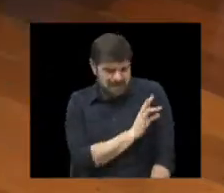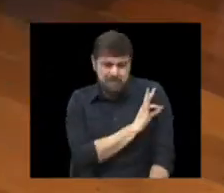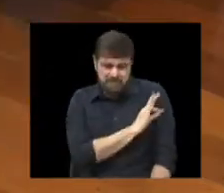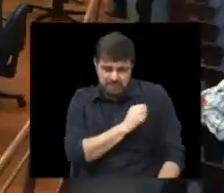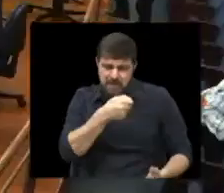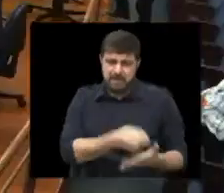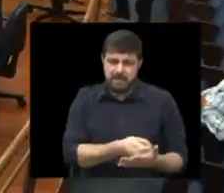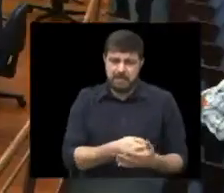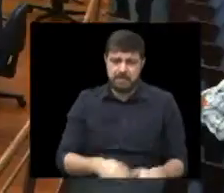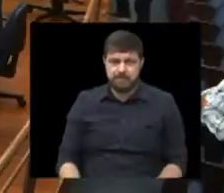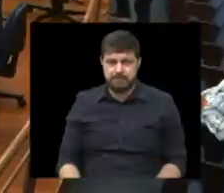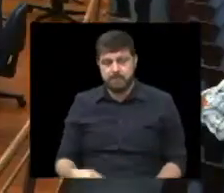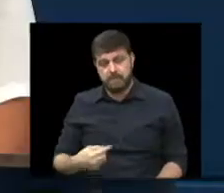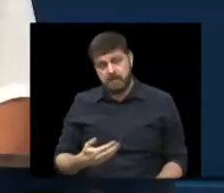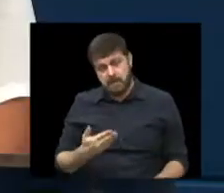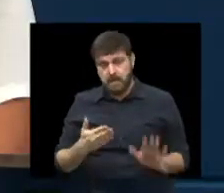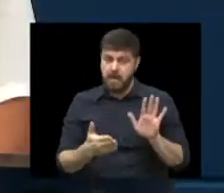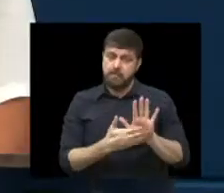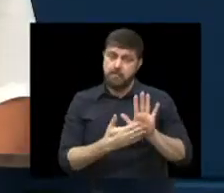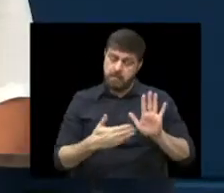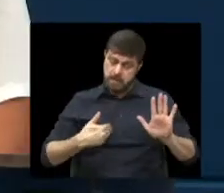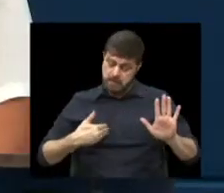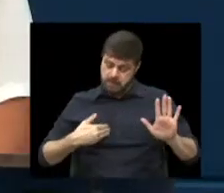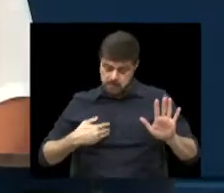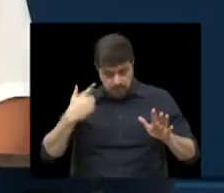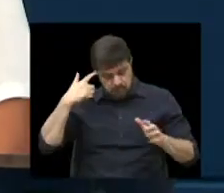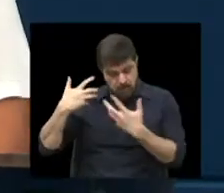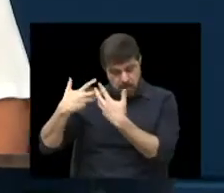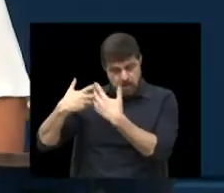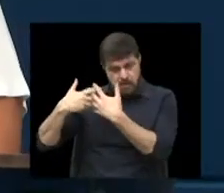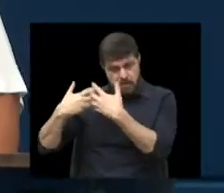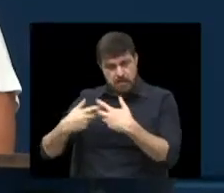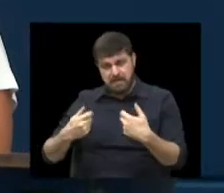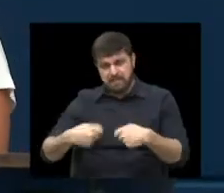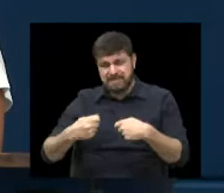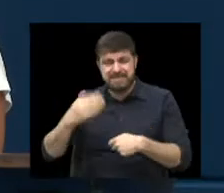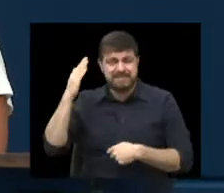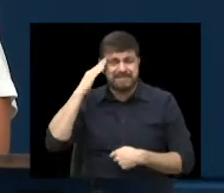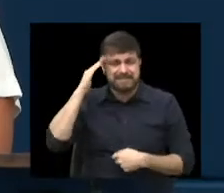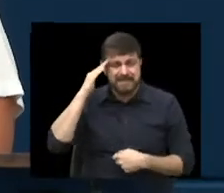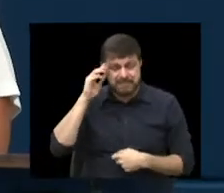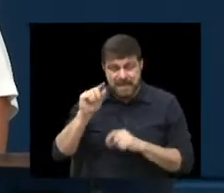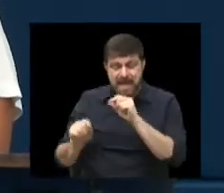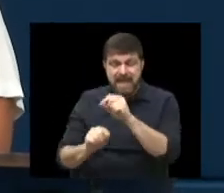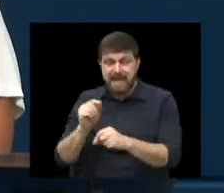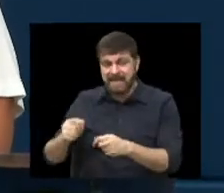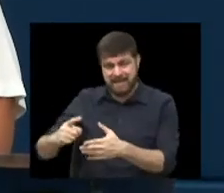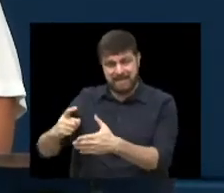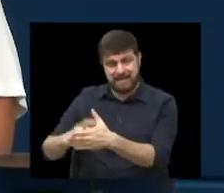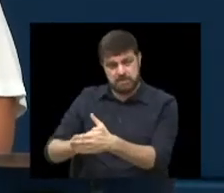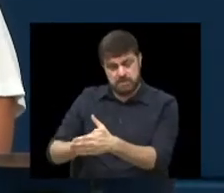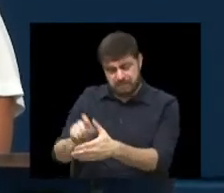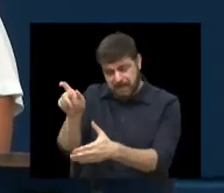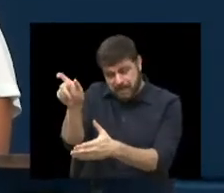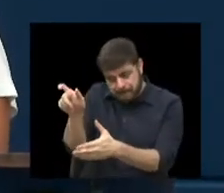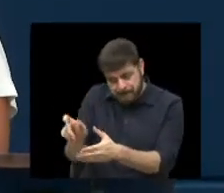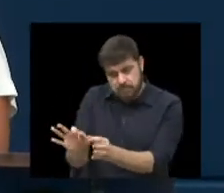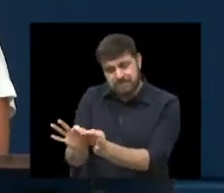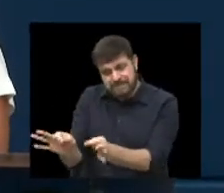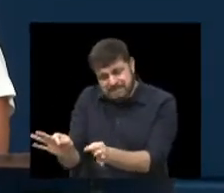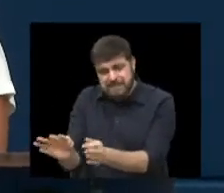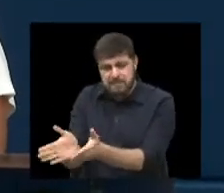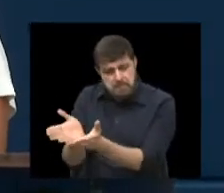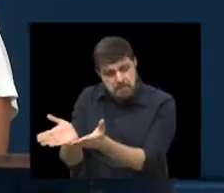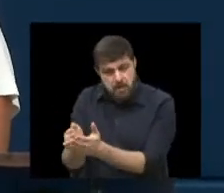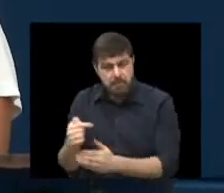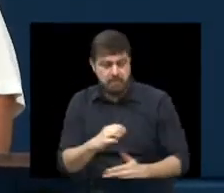estou propondo uma reflexão aqui, que eu acho que é necessário fazer um escalonamento relacionado aos valores, ao montante